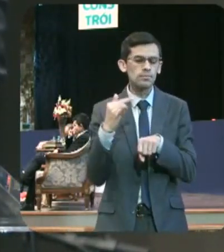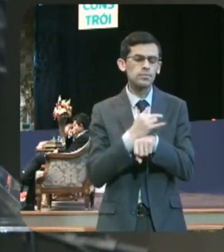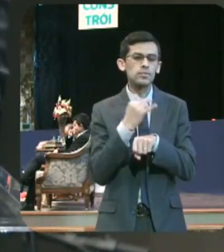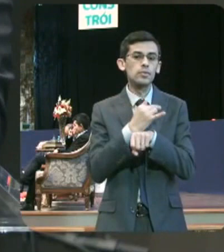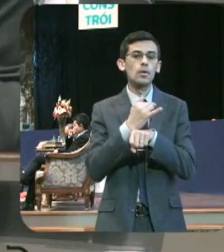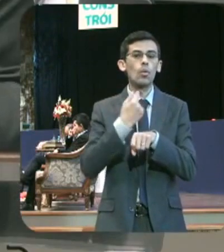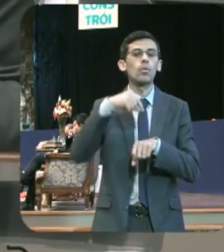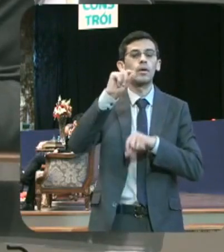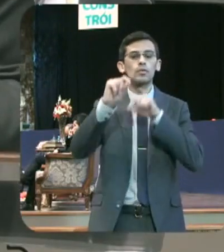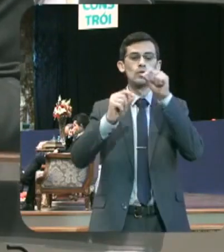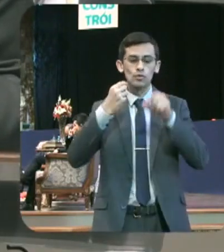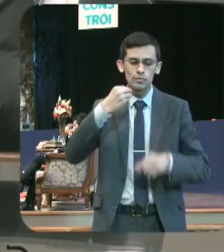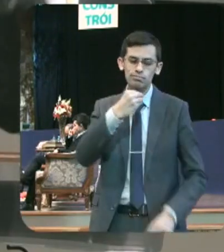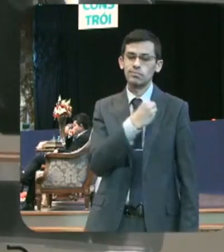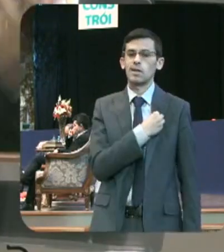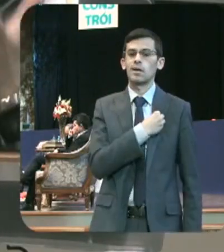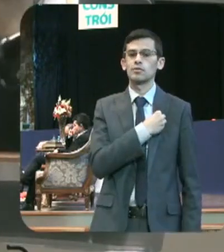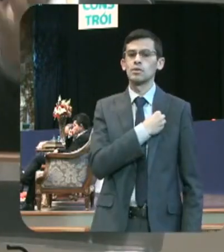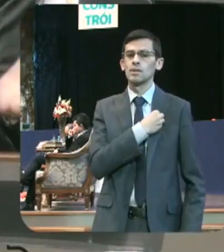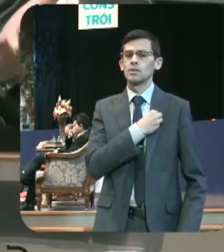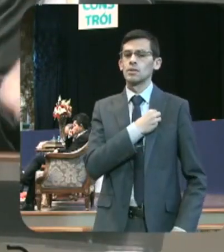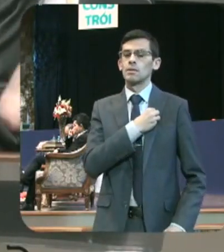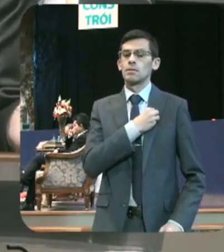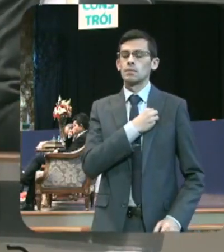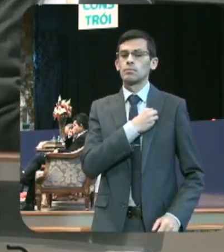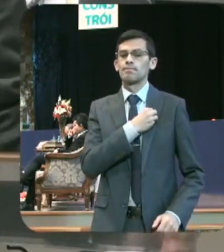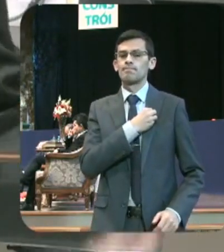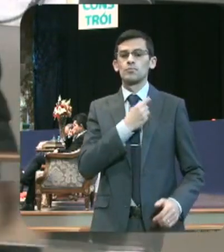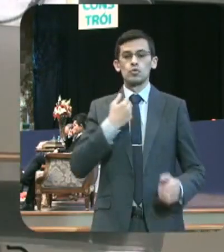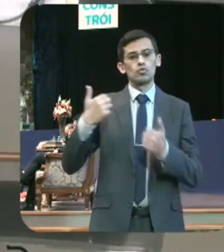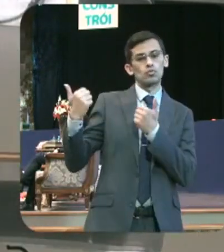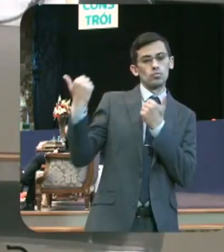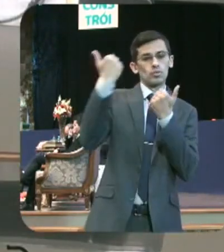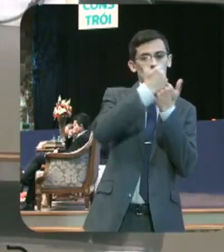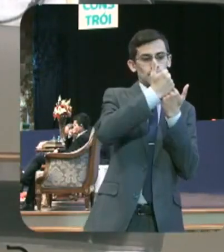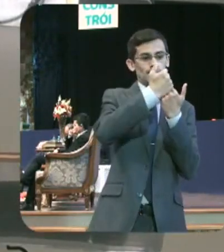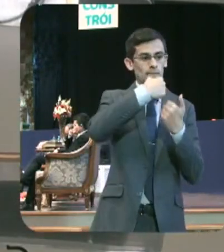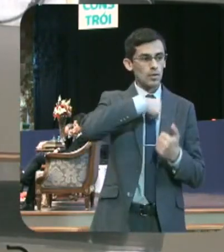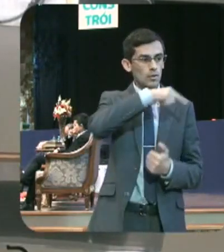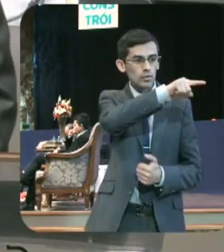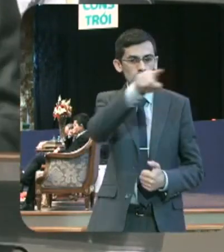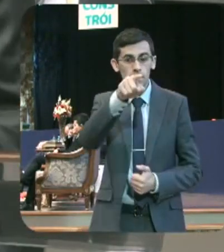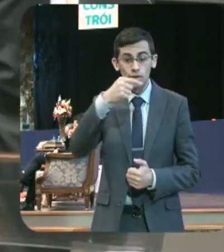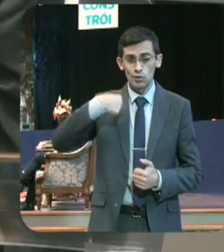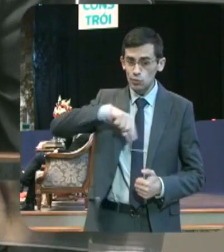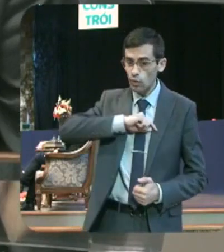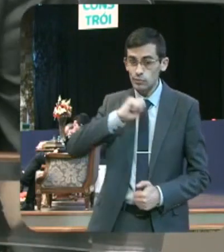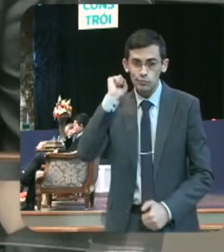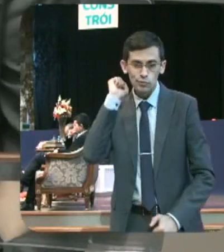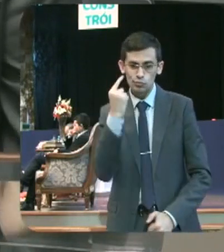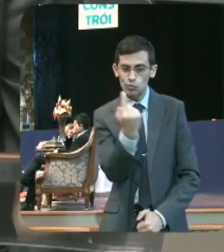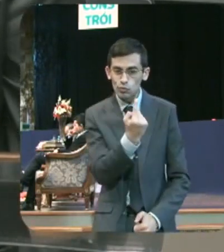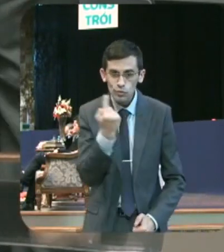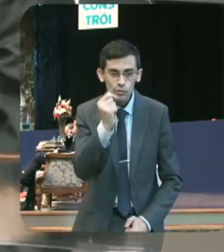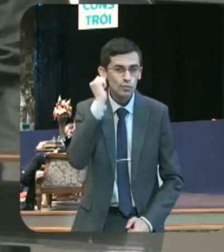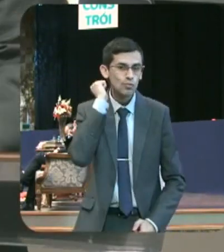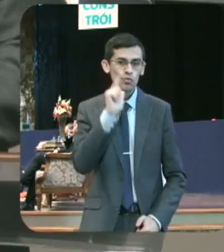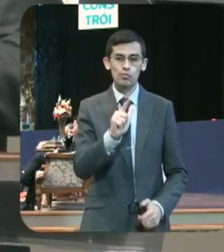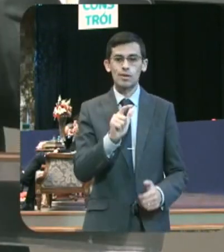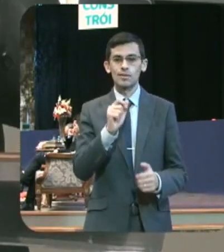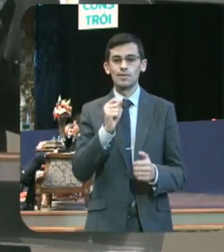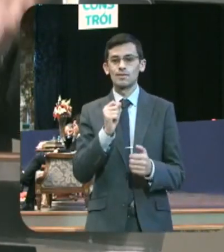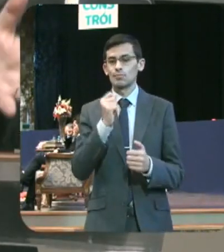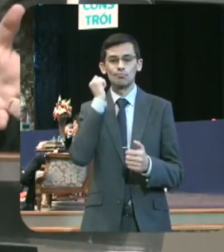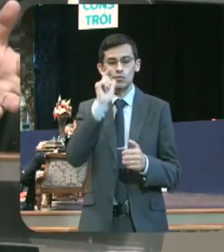as nossas transgressões, pagar a nossa conta, que nós nunca poderíamos pagar, e